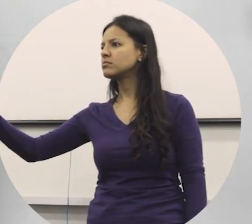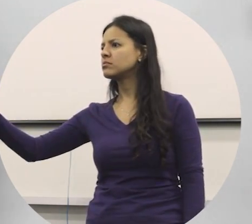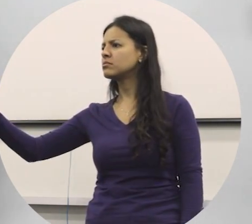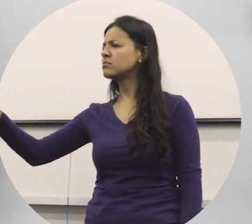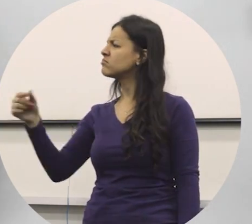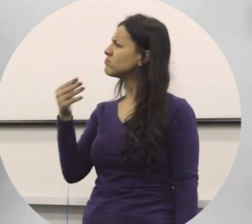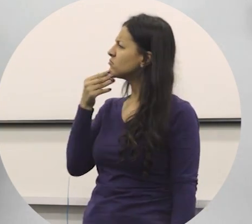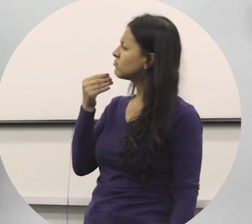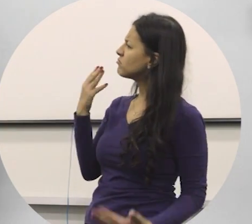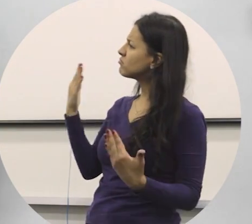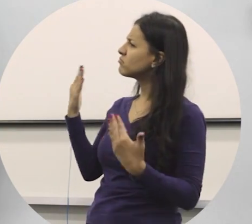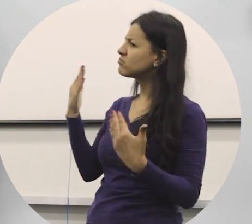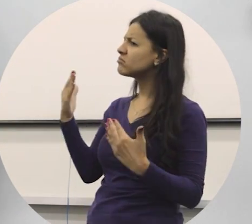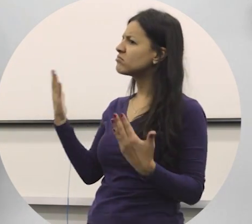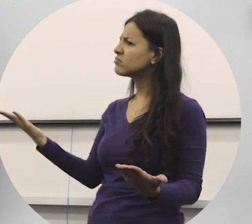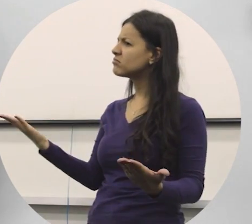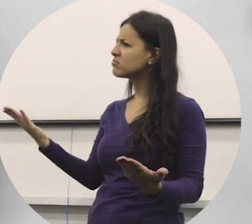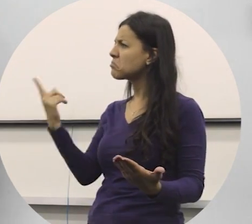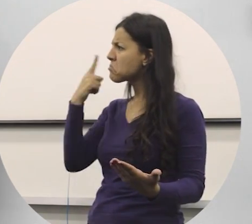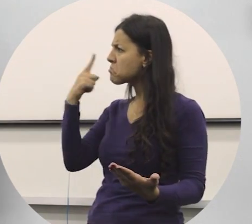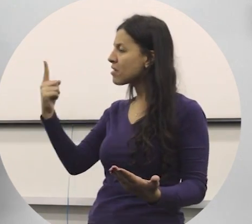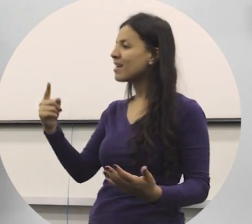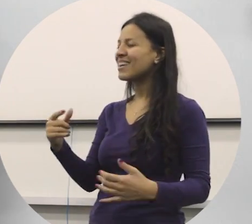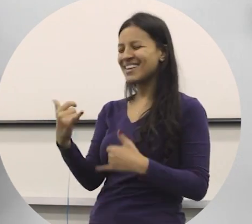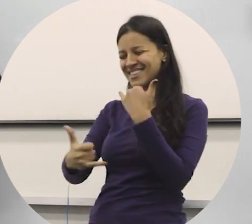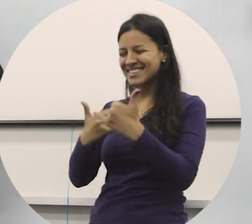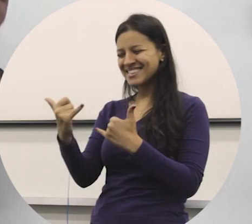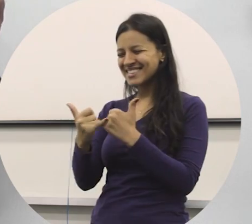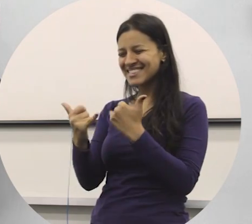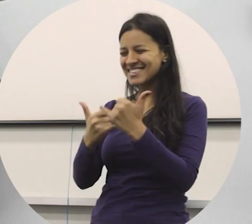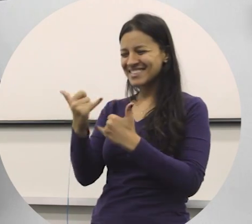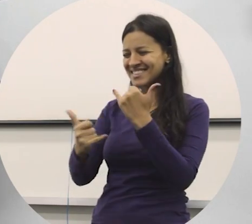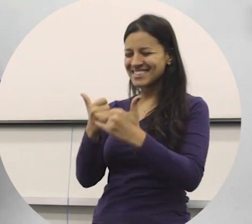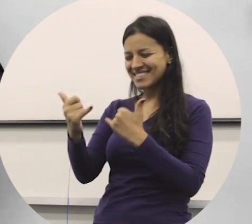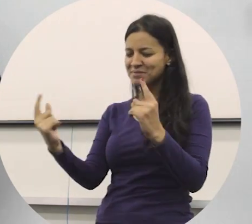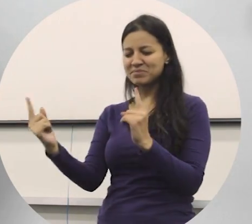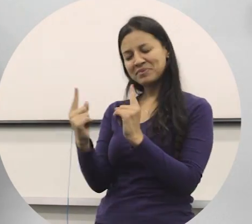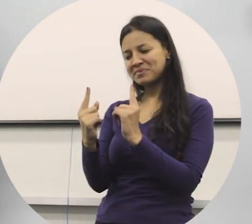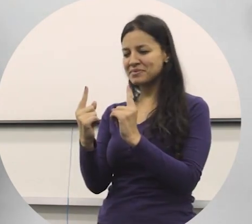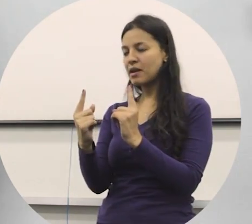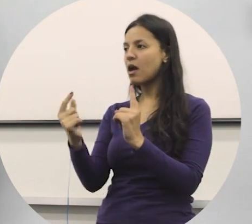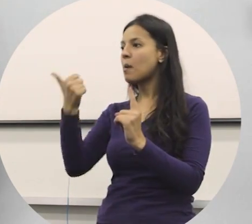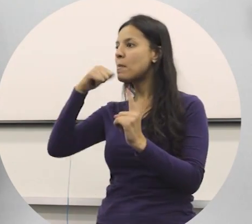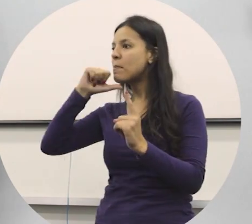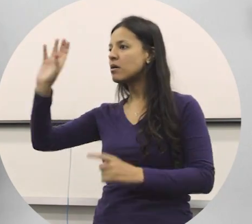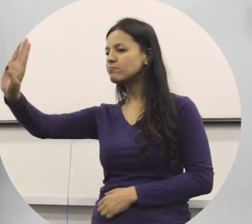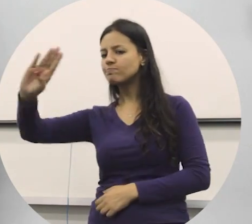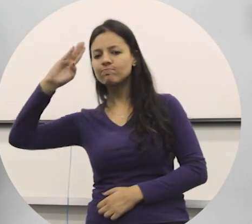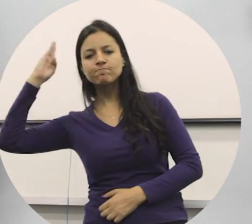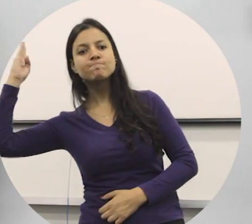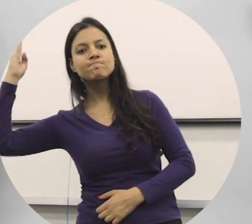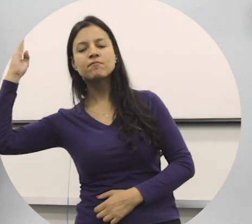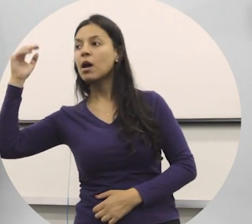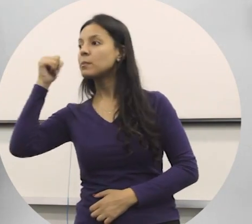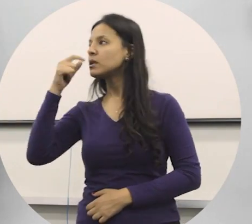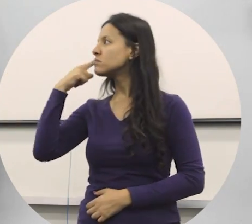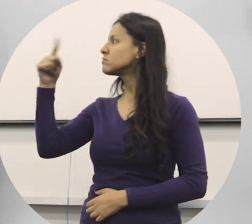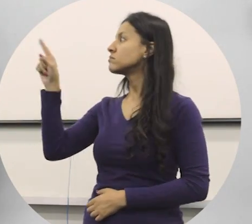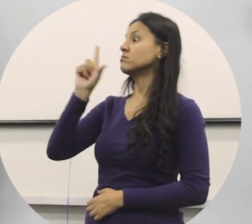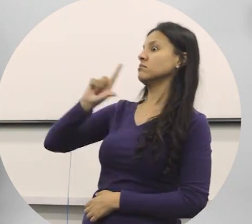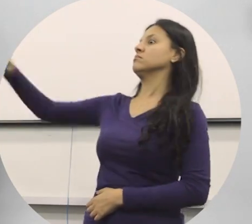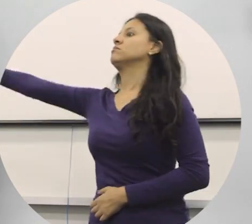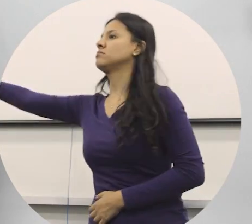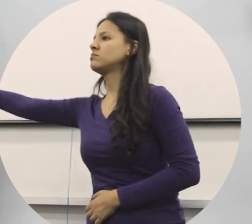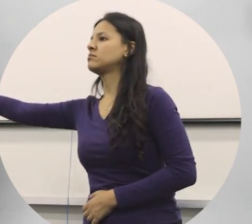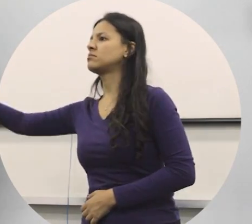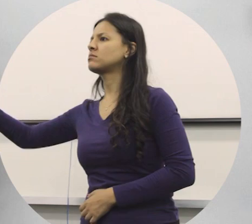Ele falou assim, esquisito, ele ficou observando aquilo, chegava lá, a mãe chegava na porta e a menina sumia. E aí ele foi